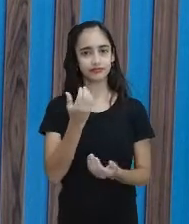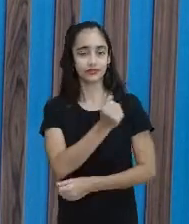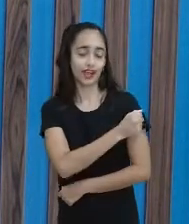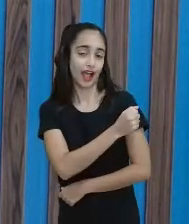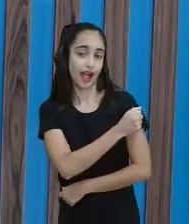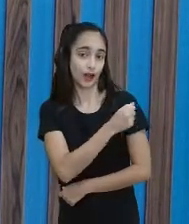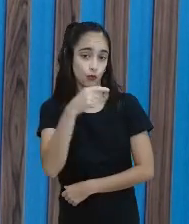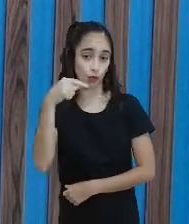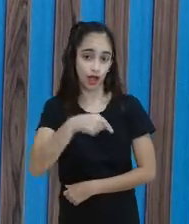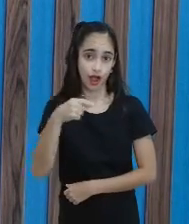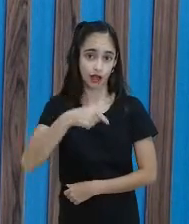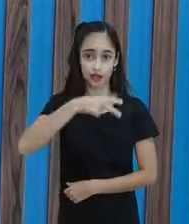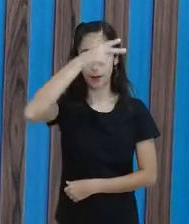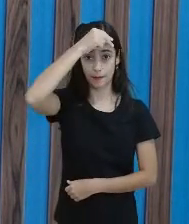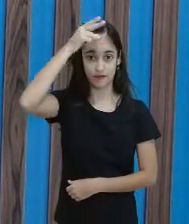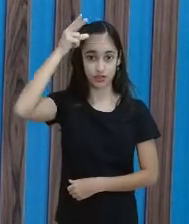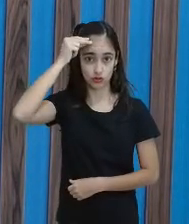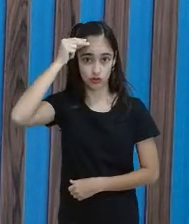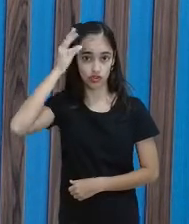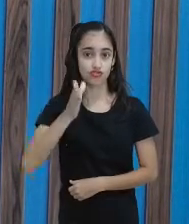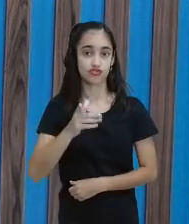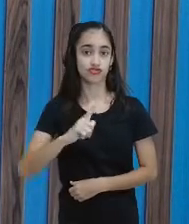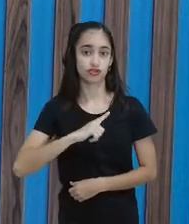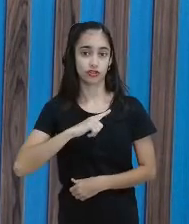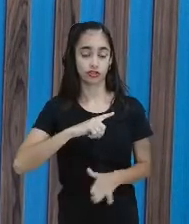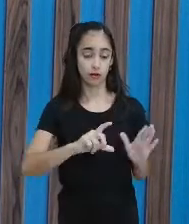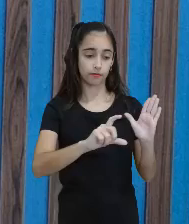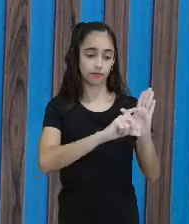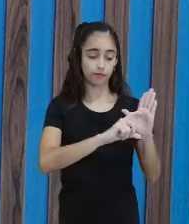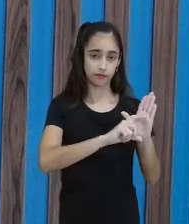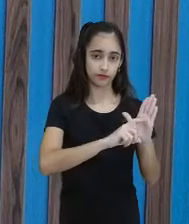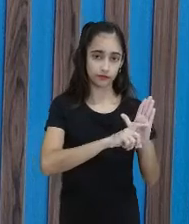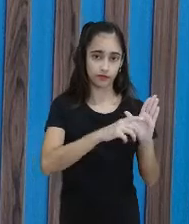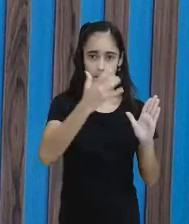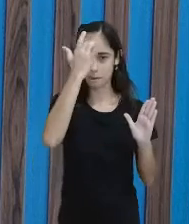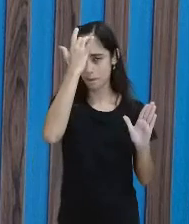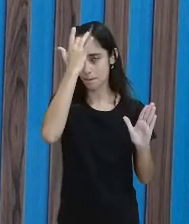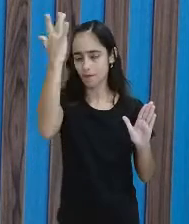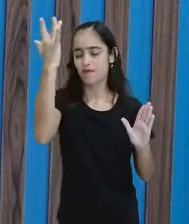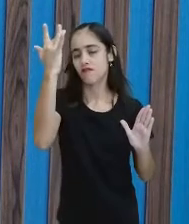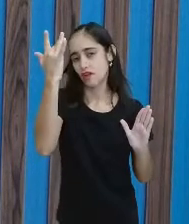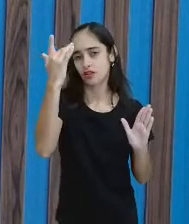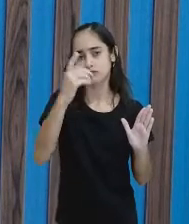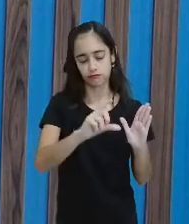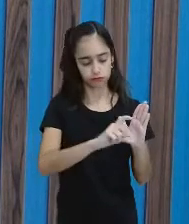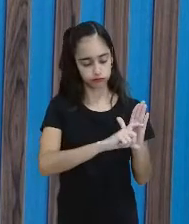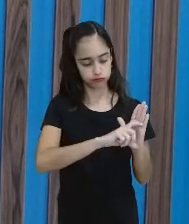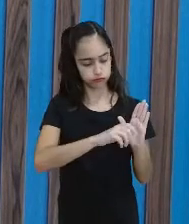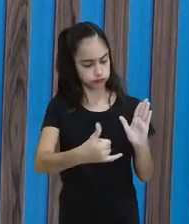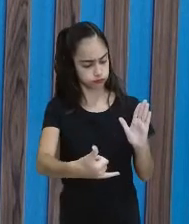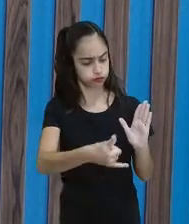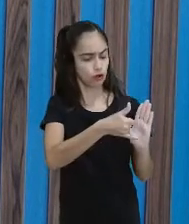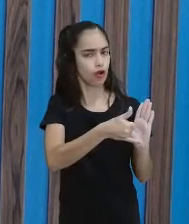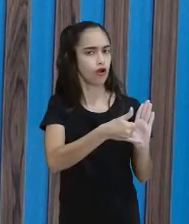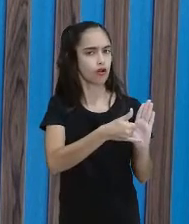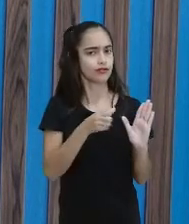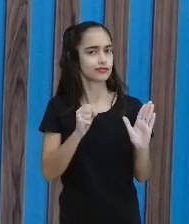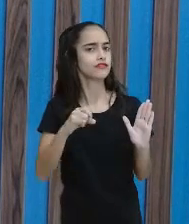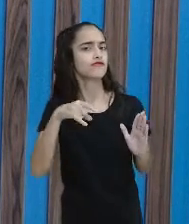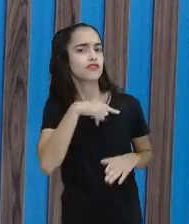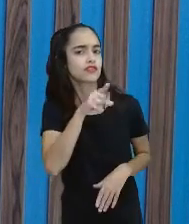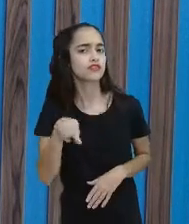né? Deivinho já colocou aqui um QR Code para facilitar a vida de vocês também. E aí, se você é nosso ou nosso